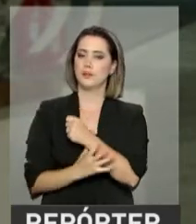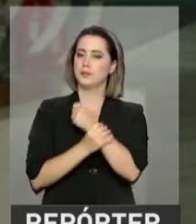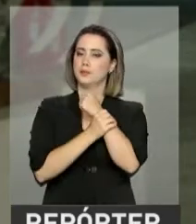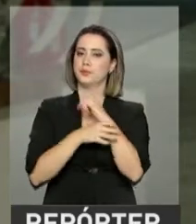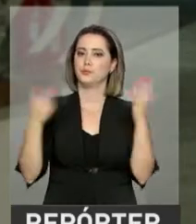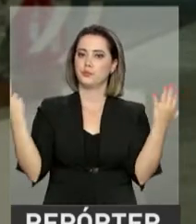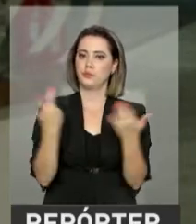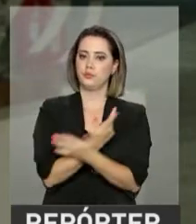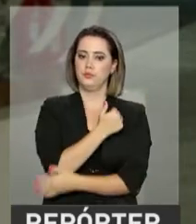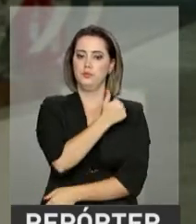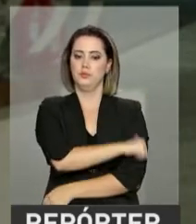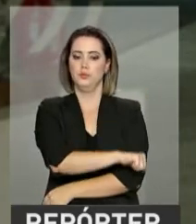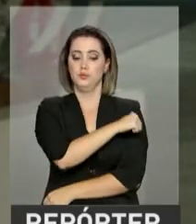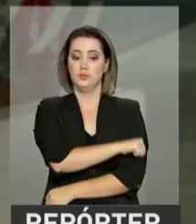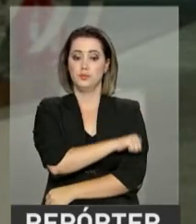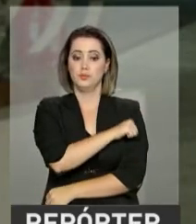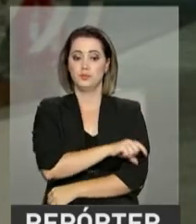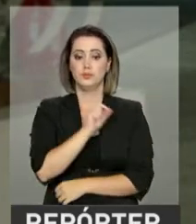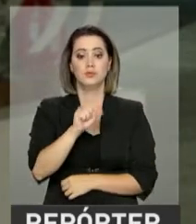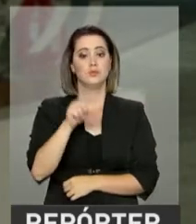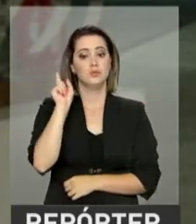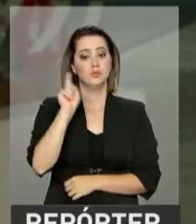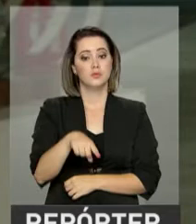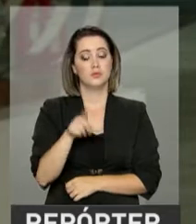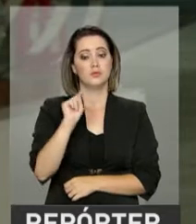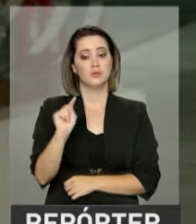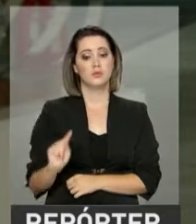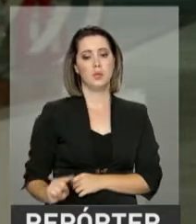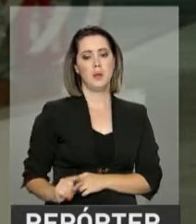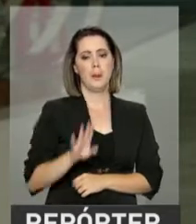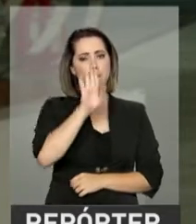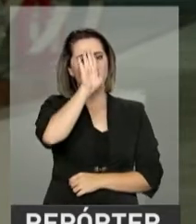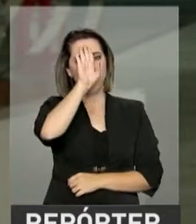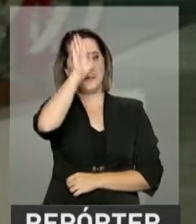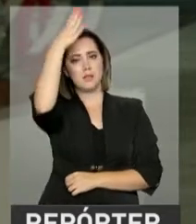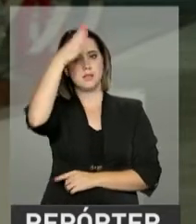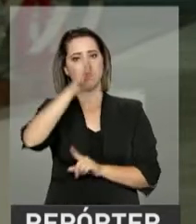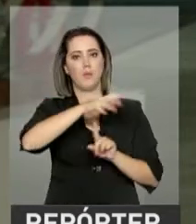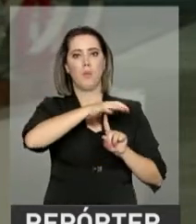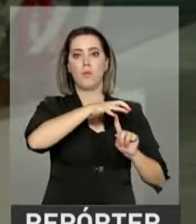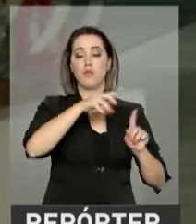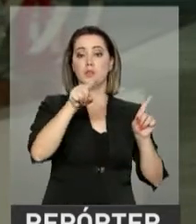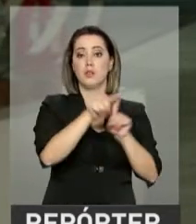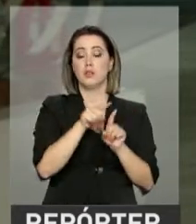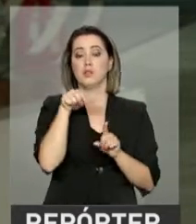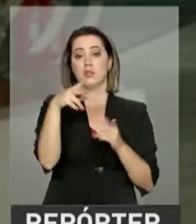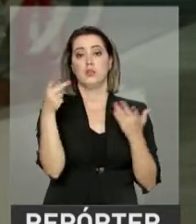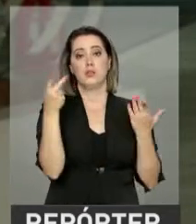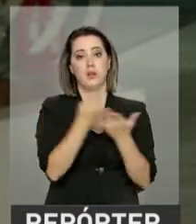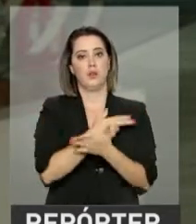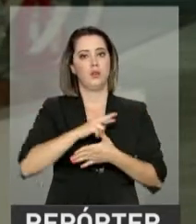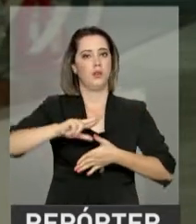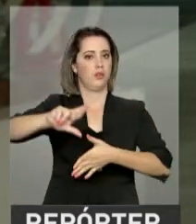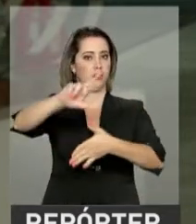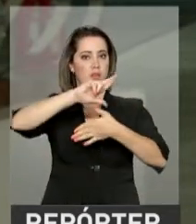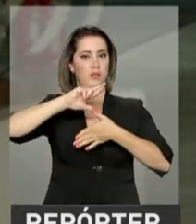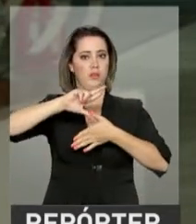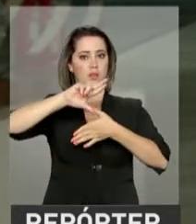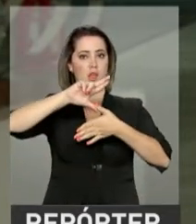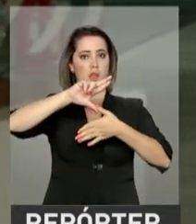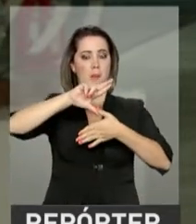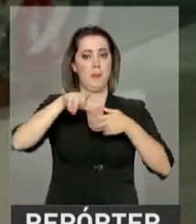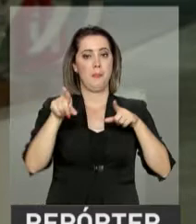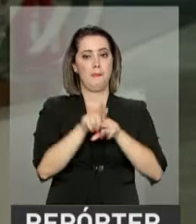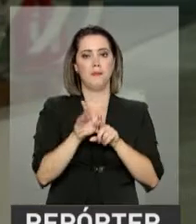janeiro como você apontou muito bem é a principal feira desse gênero na américa latina e